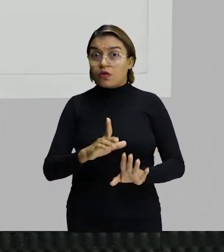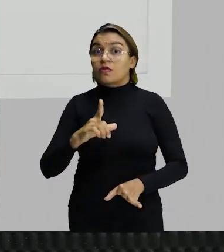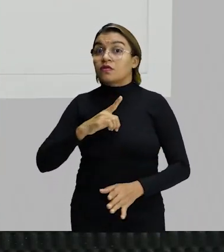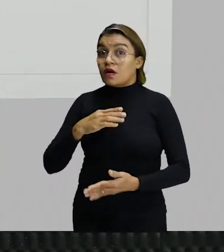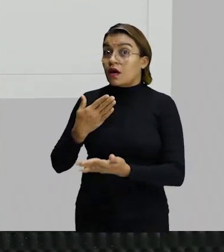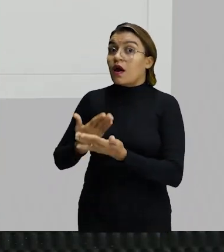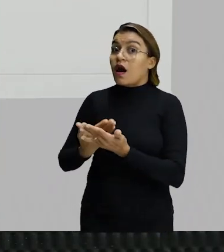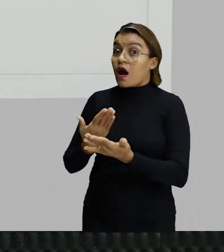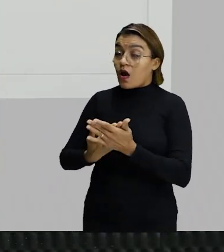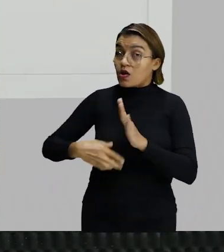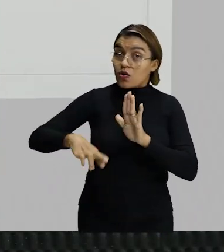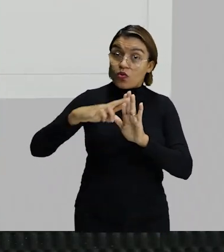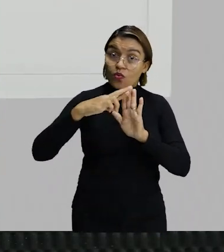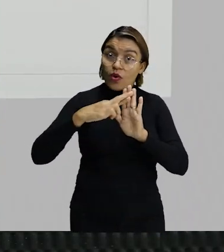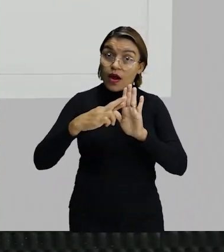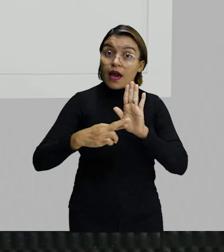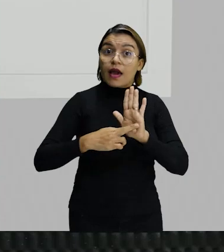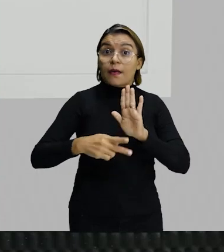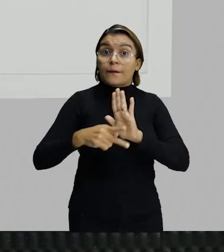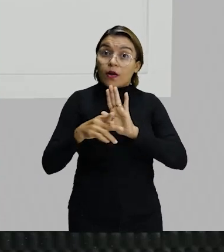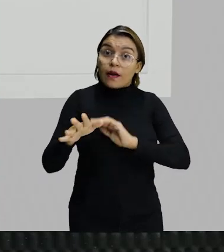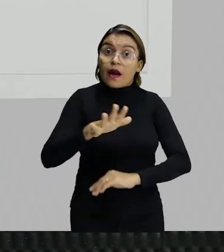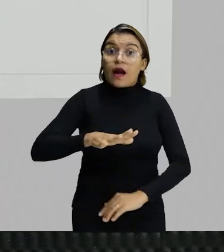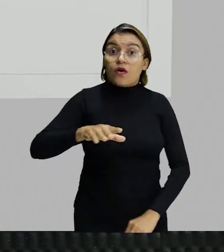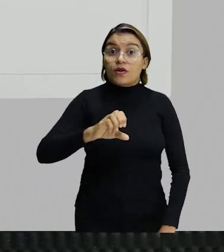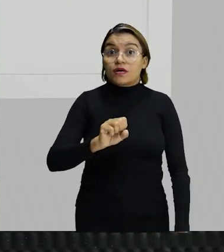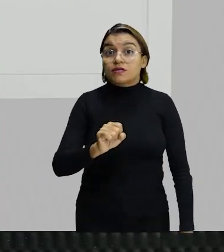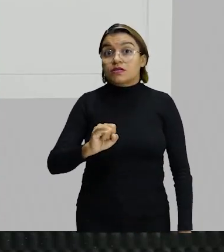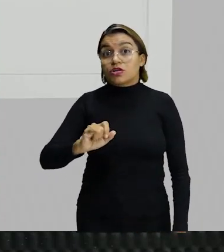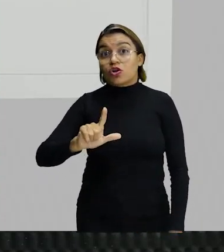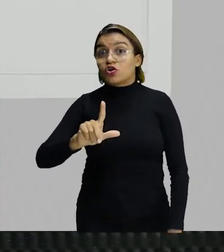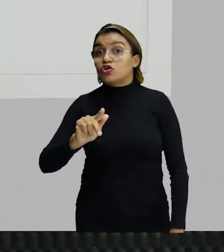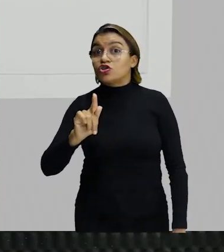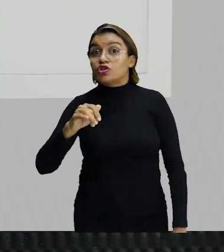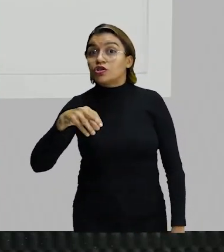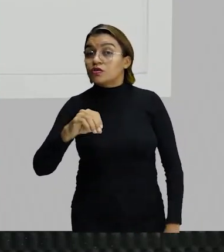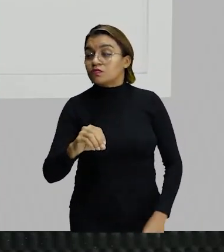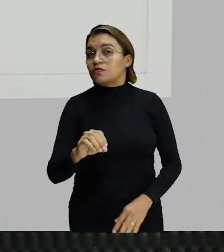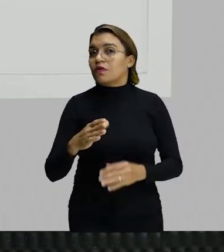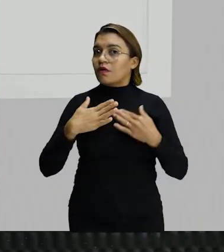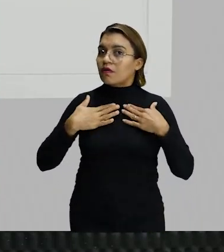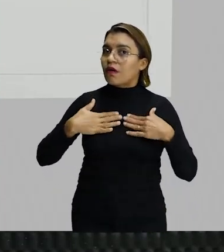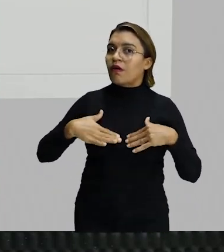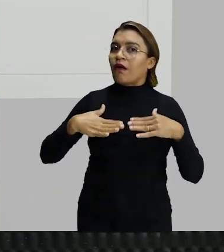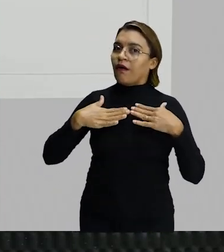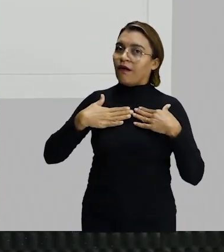as regras do silogismo, não vai dizer que é qualquer silogismo, calma, vai